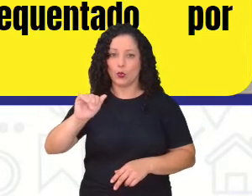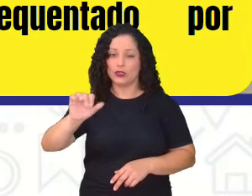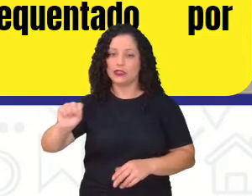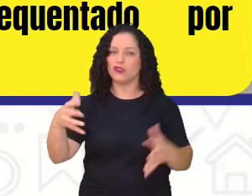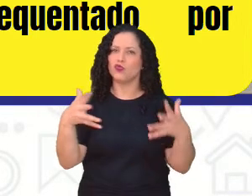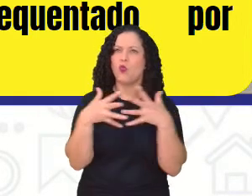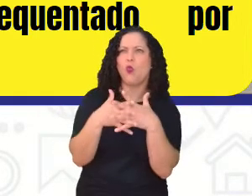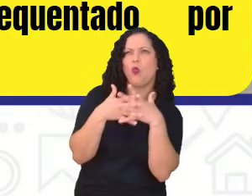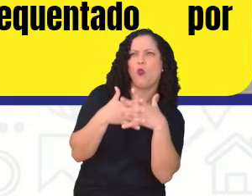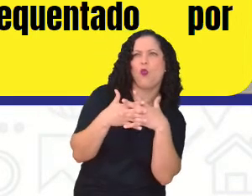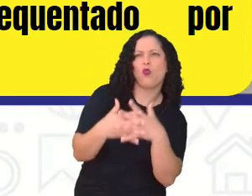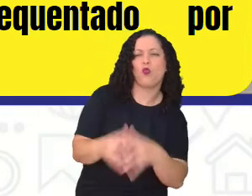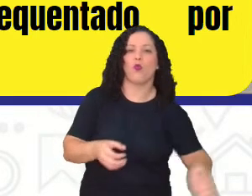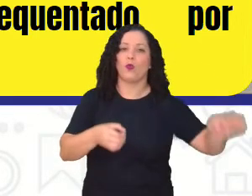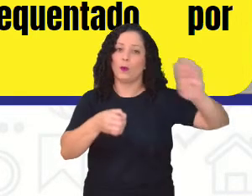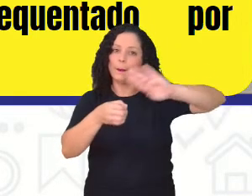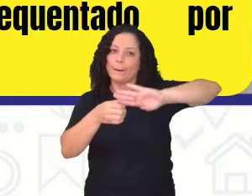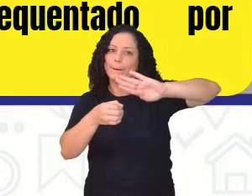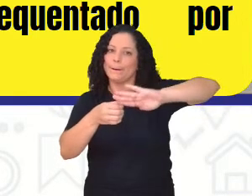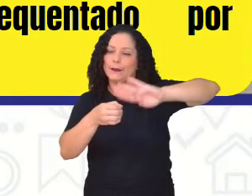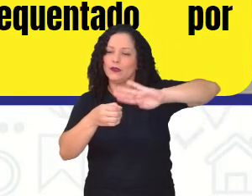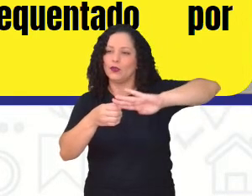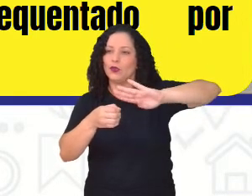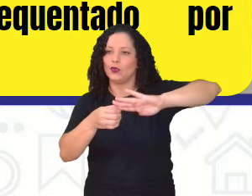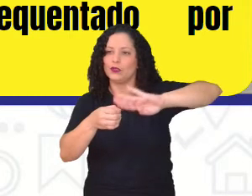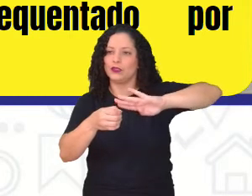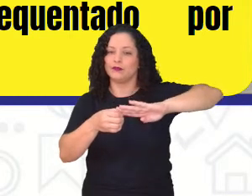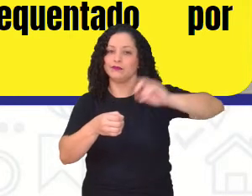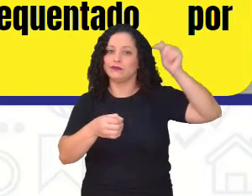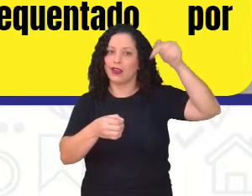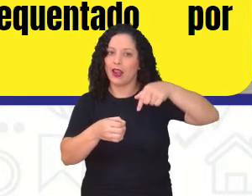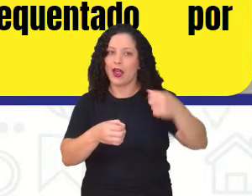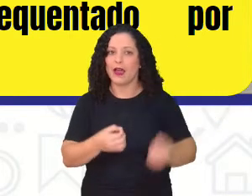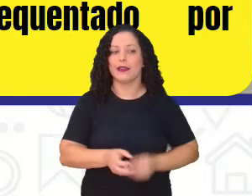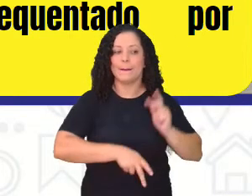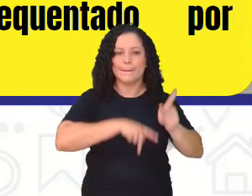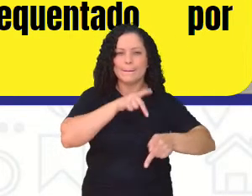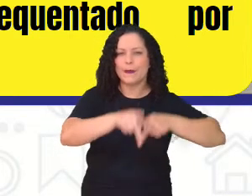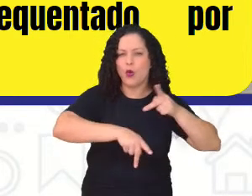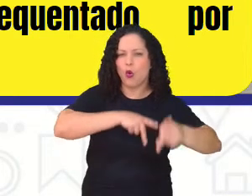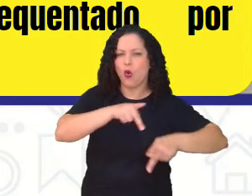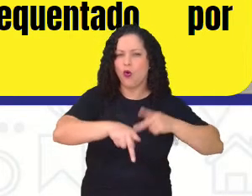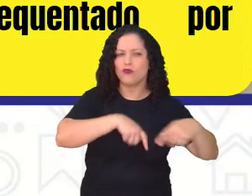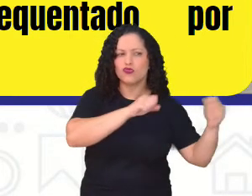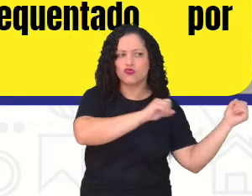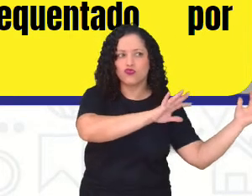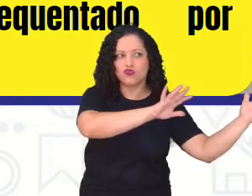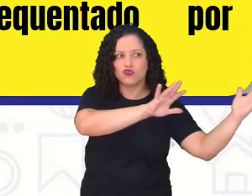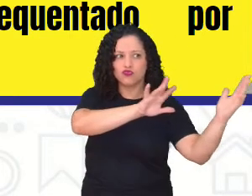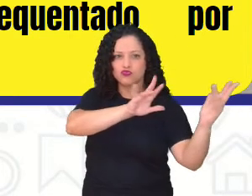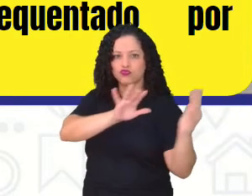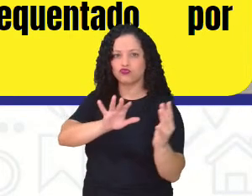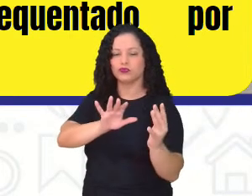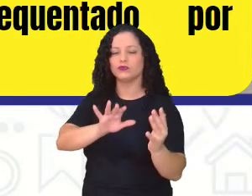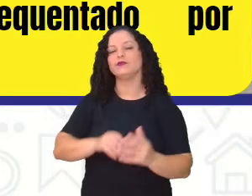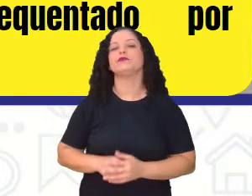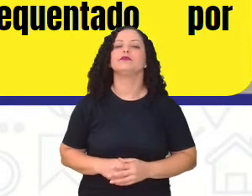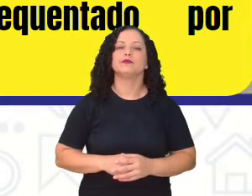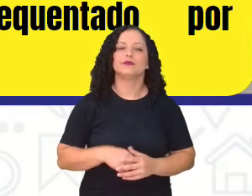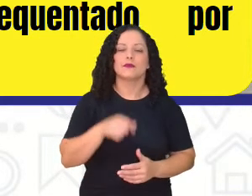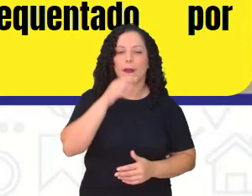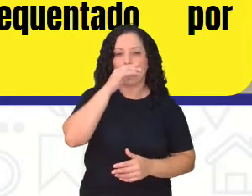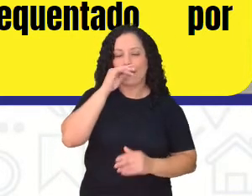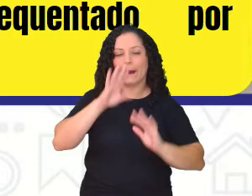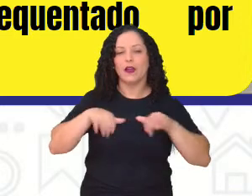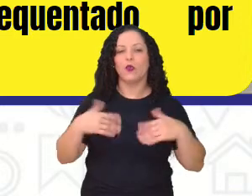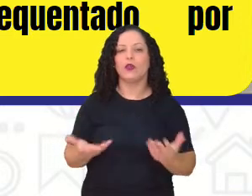Babilônia, né, que passou a ser um centro convergente de vários povos do Oriente Médio. Então, quando a gente fala em